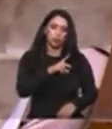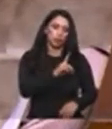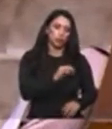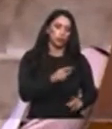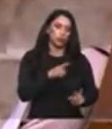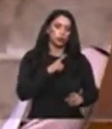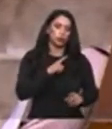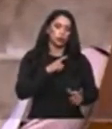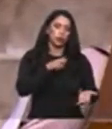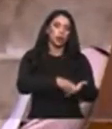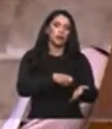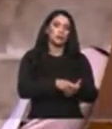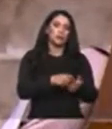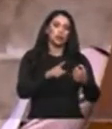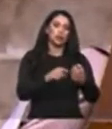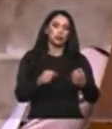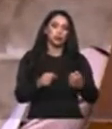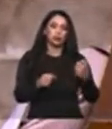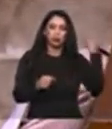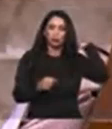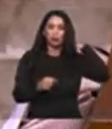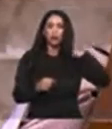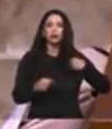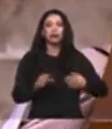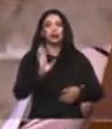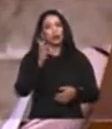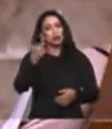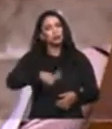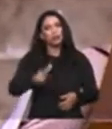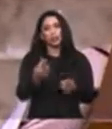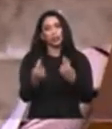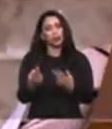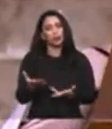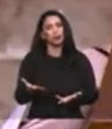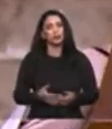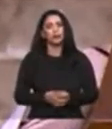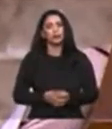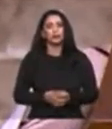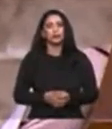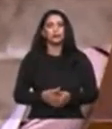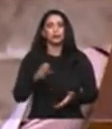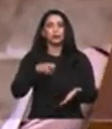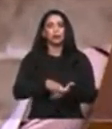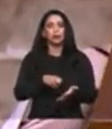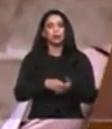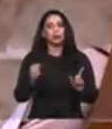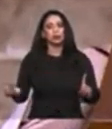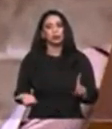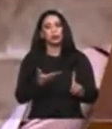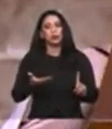Bergamaschi, nas penas previstas no artigo, já estão lidas, eu não vou repetir, ministra. Requer-se ainda a condenação dos